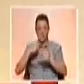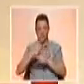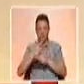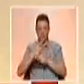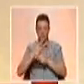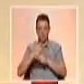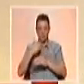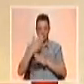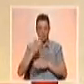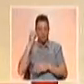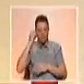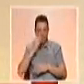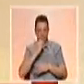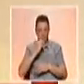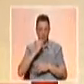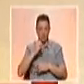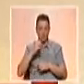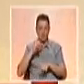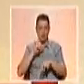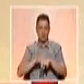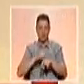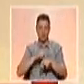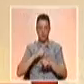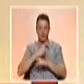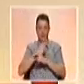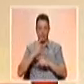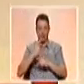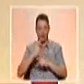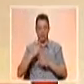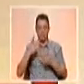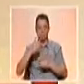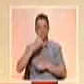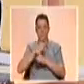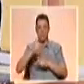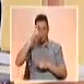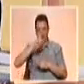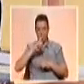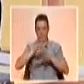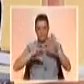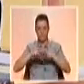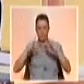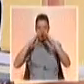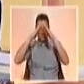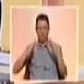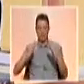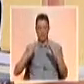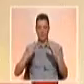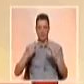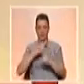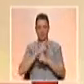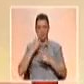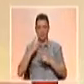muito devagar ao longo do tempo. São as plantas carnudas. Então e porquê é que se lembraram de fazer este telhado? Este telhado veio